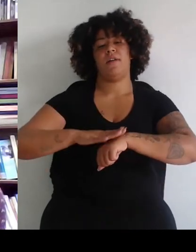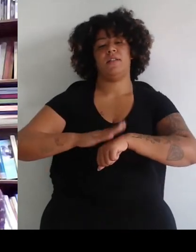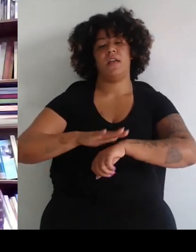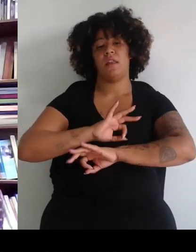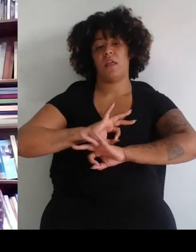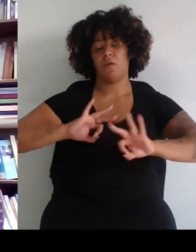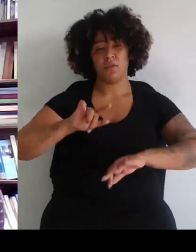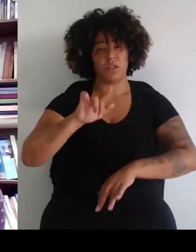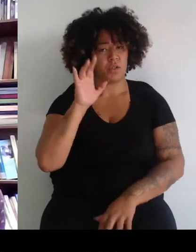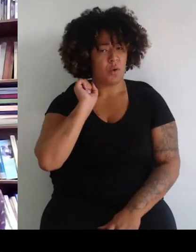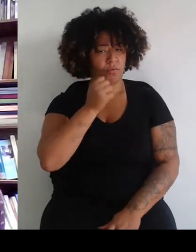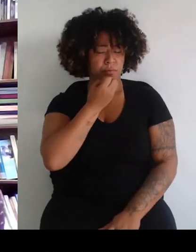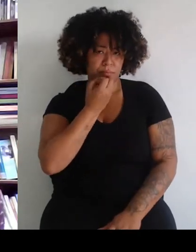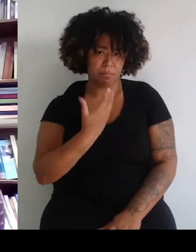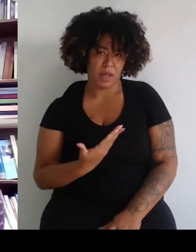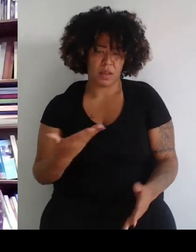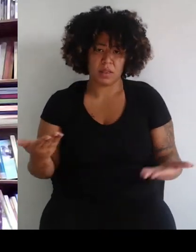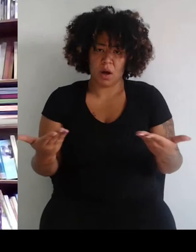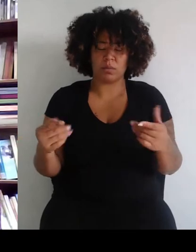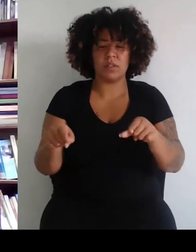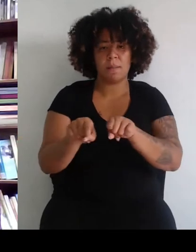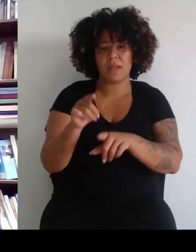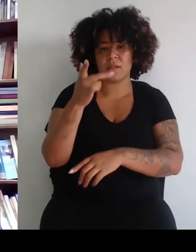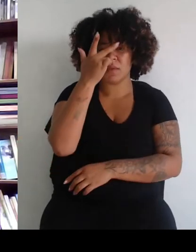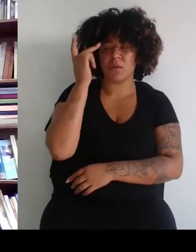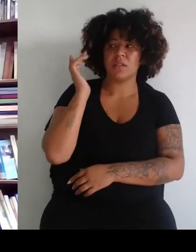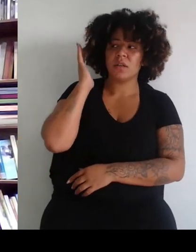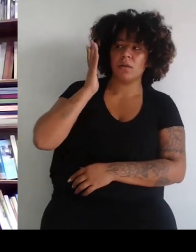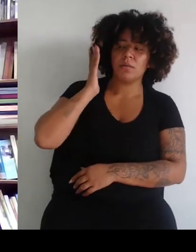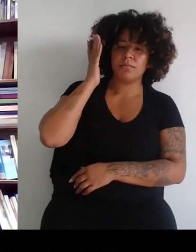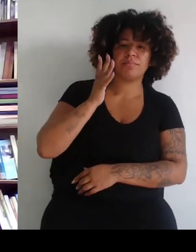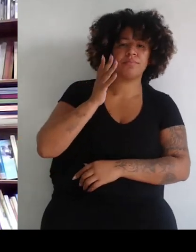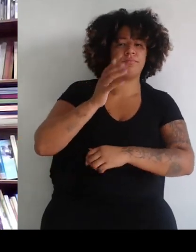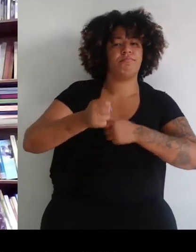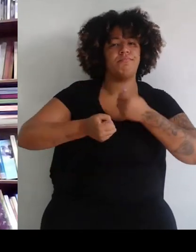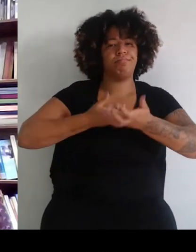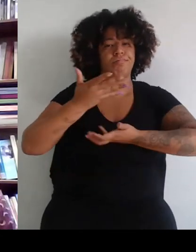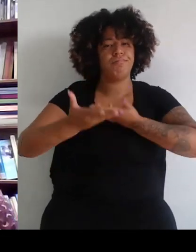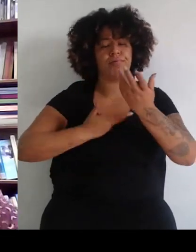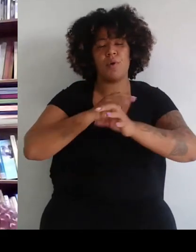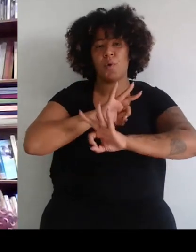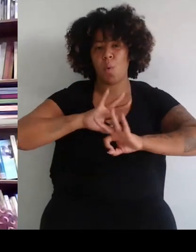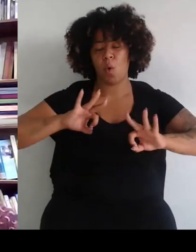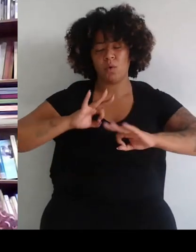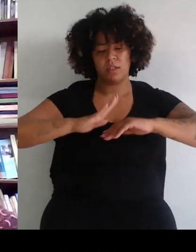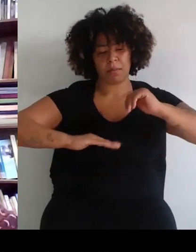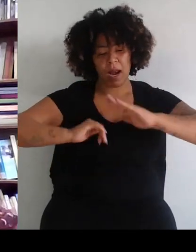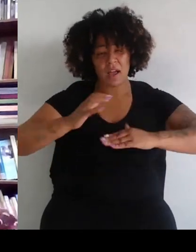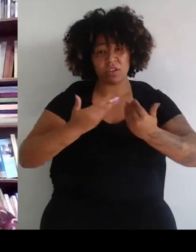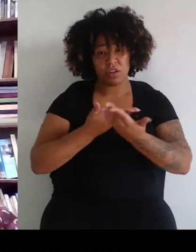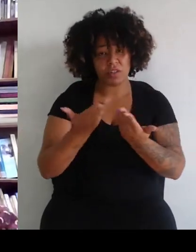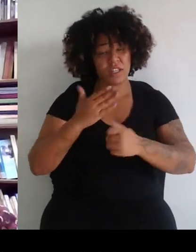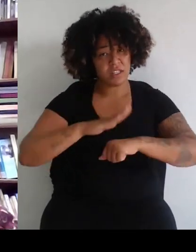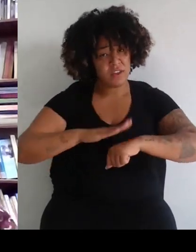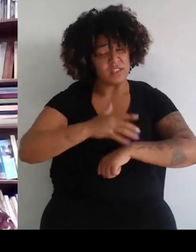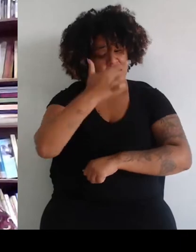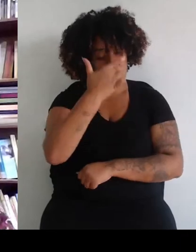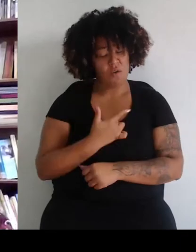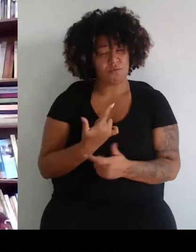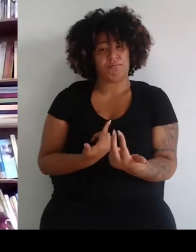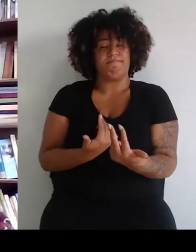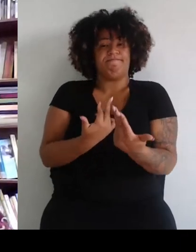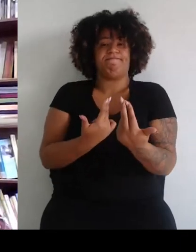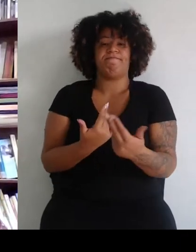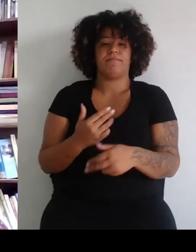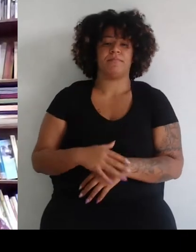os brilhantes palestrantes fizeram um trabalho excelente e Tentarei fazer o mesmo fazer o mesmo quero colocar Francis